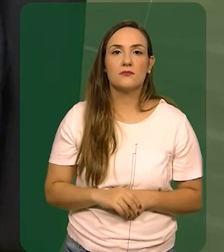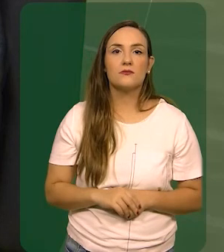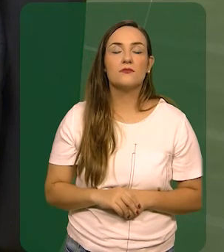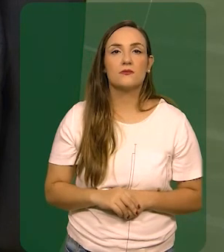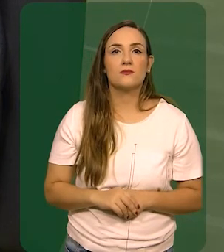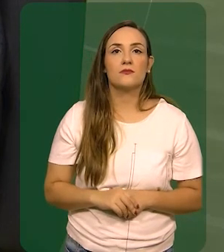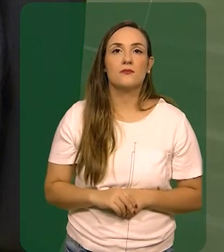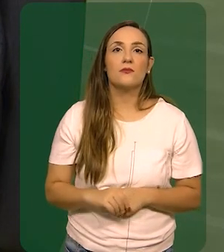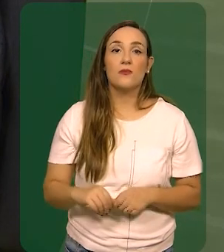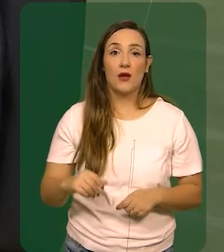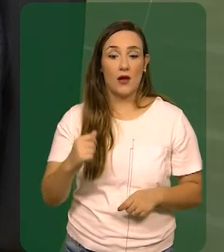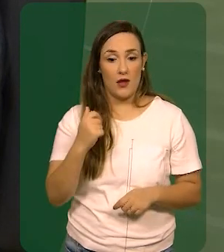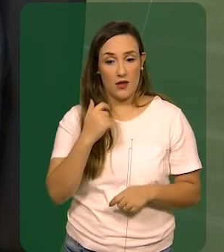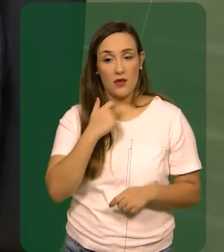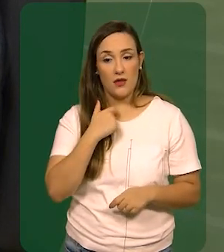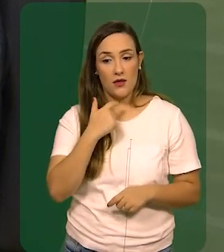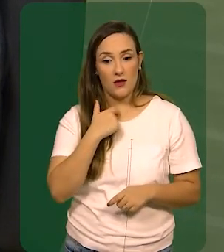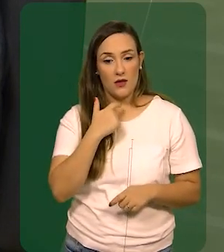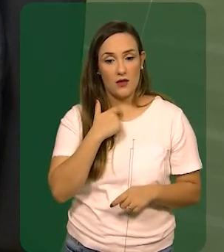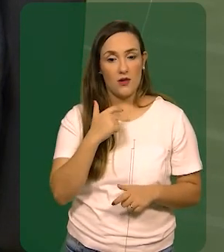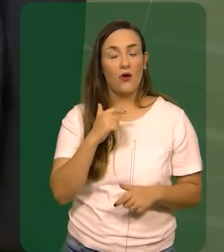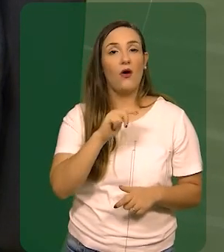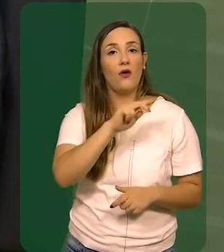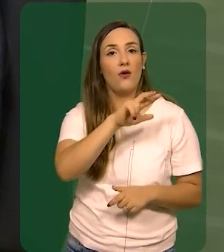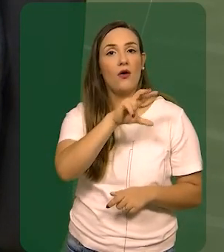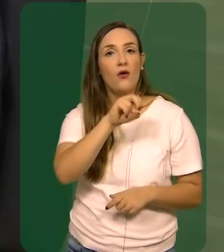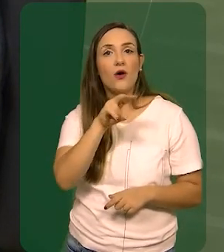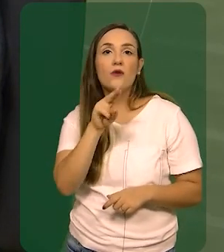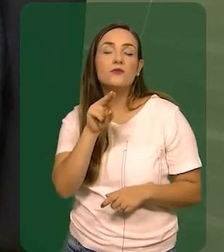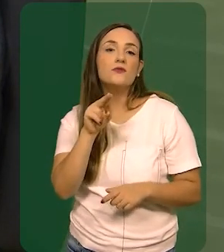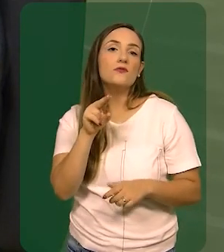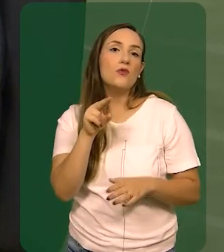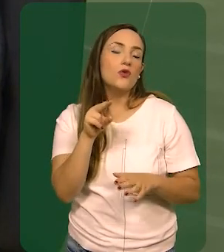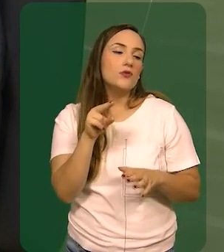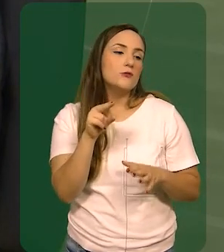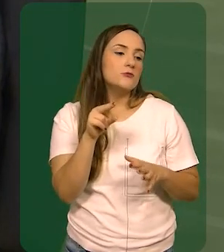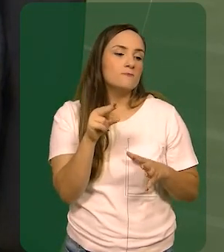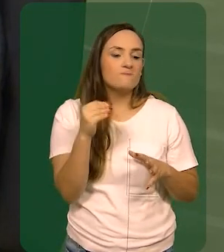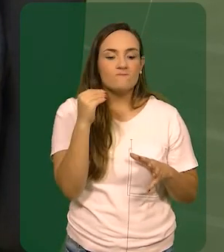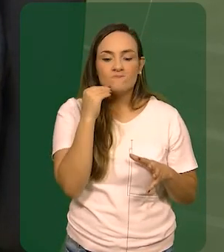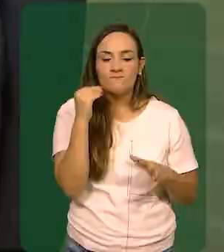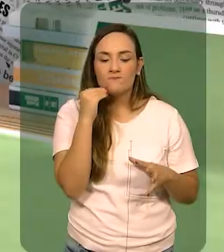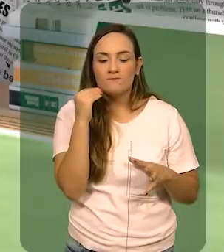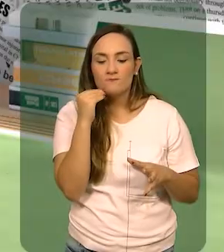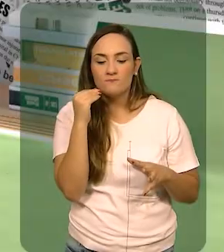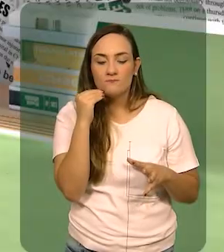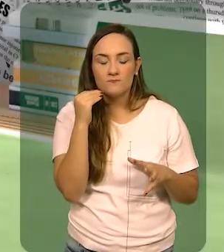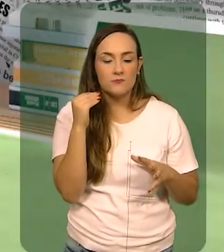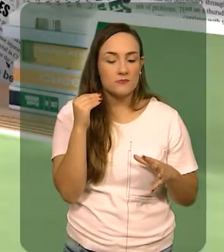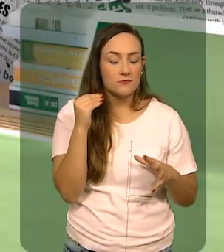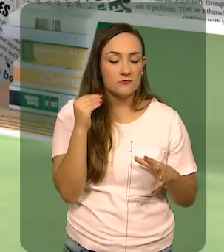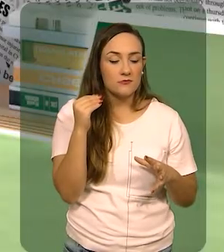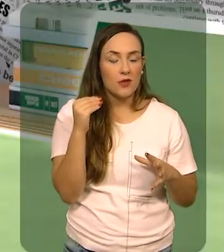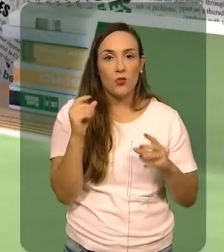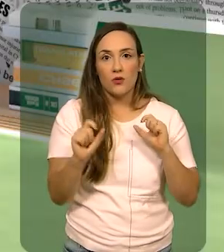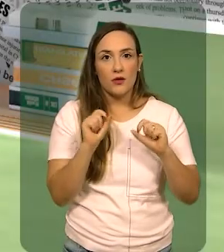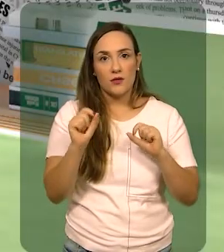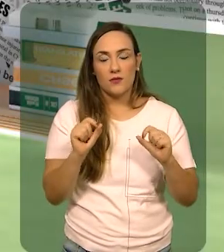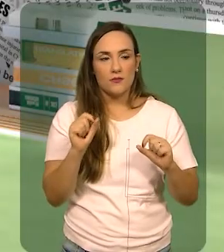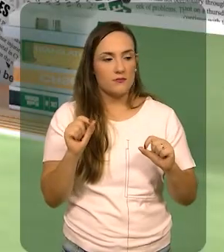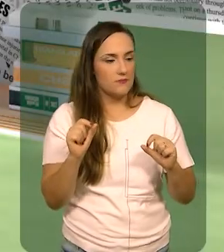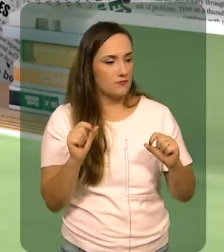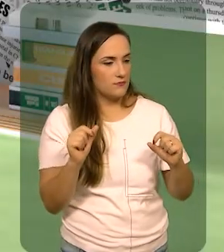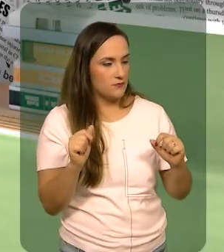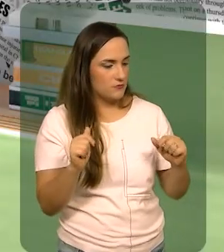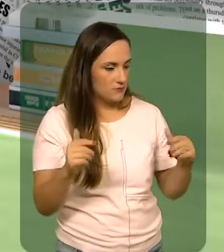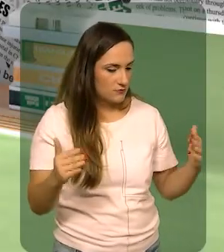mestrado para a descrição da língua indígena terena, para ver se eu consigo, pelo menos, fazer com que as pessoas que não falam a língua